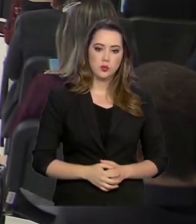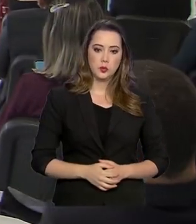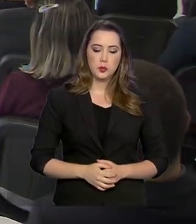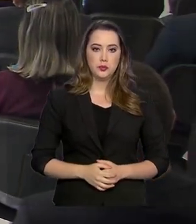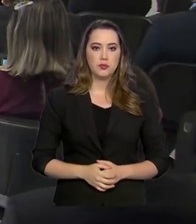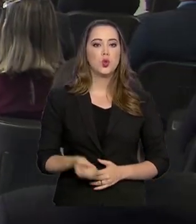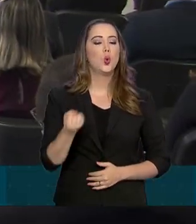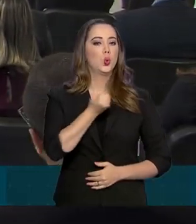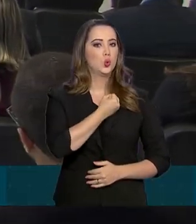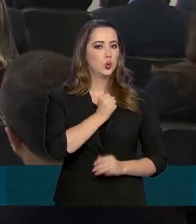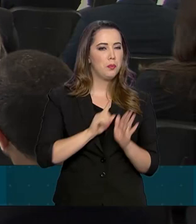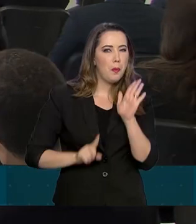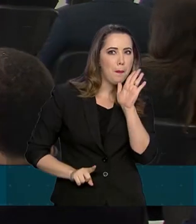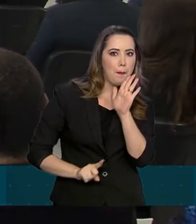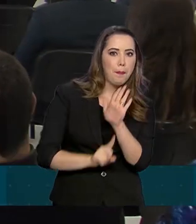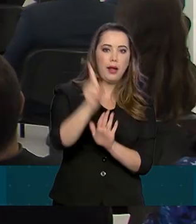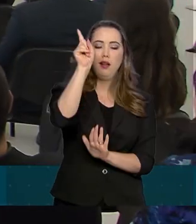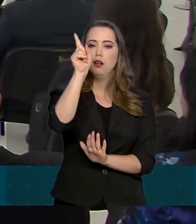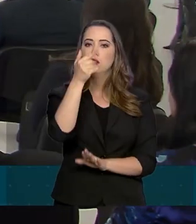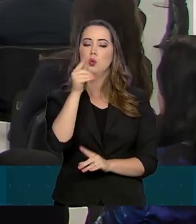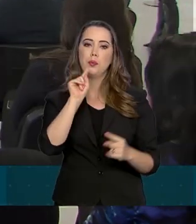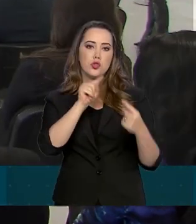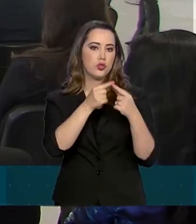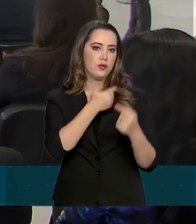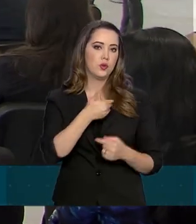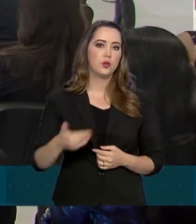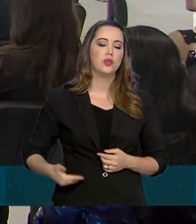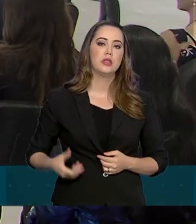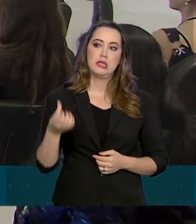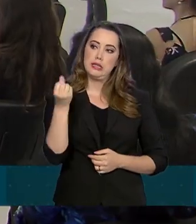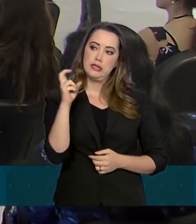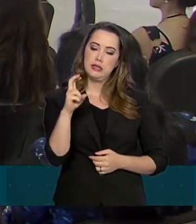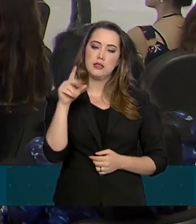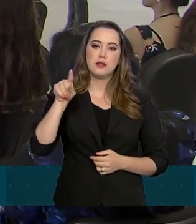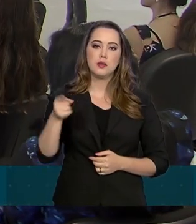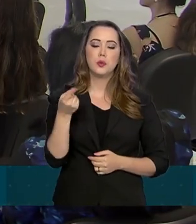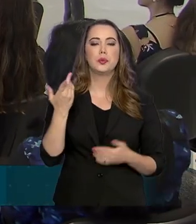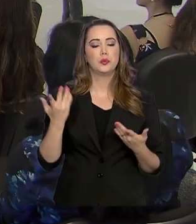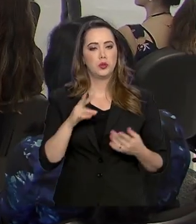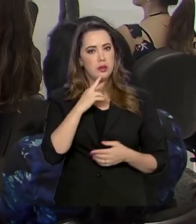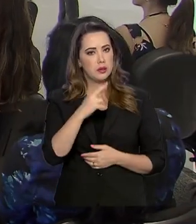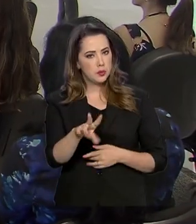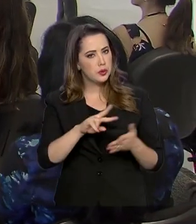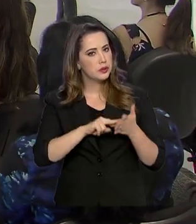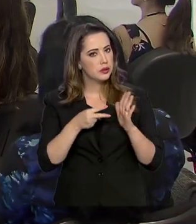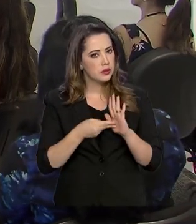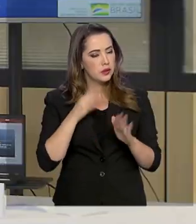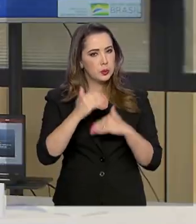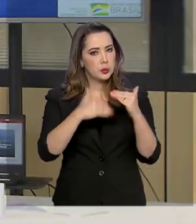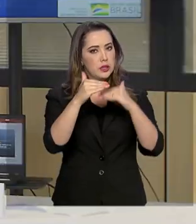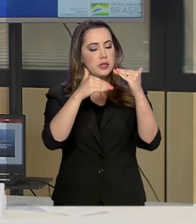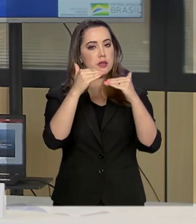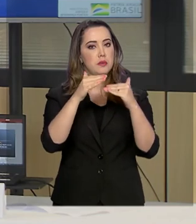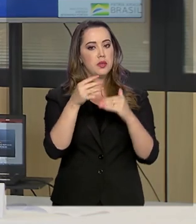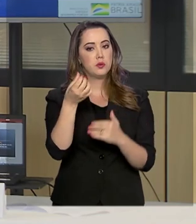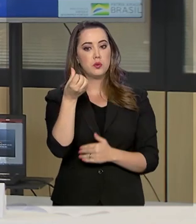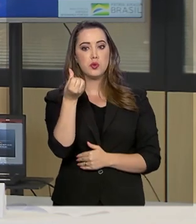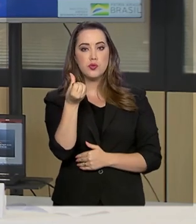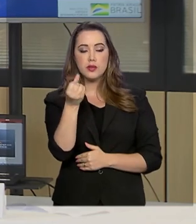O número superou a meta do governo, que era de 65 mil. O resultado representa um crescimento de